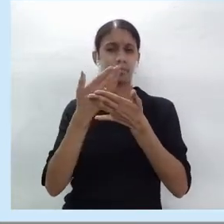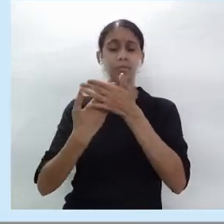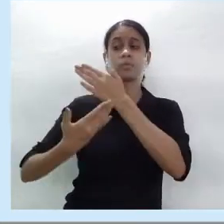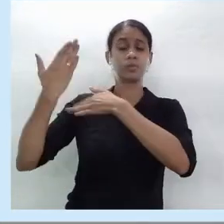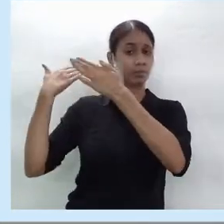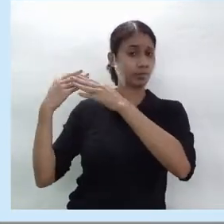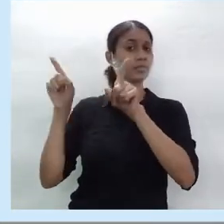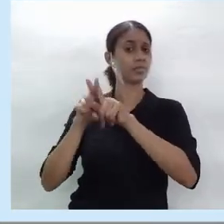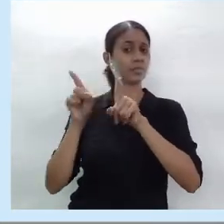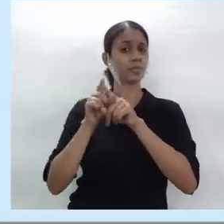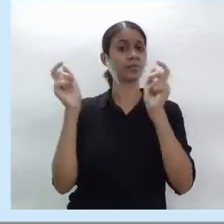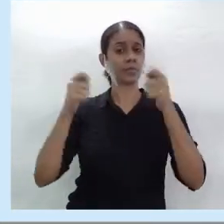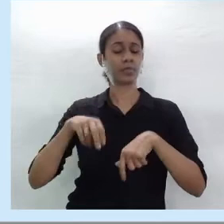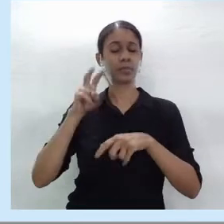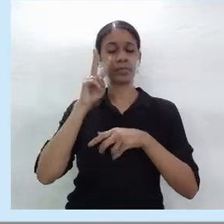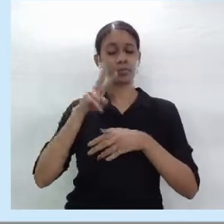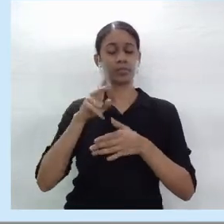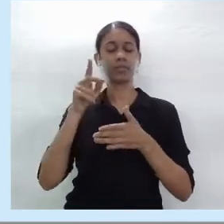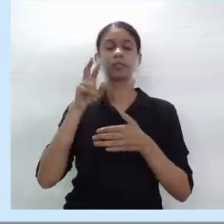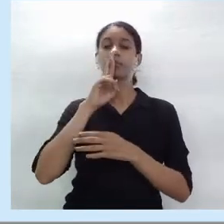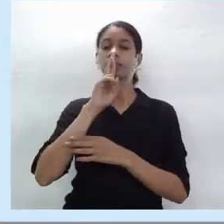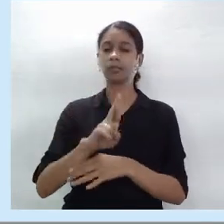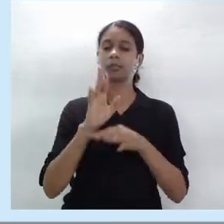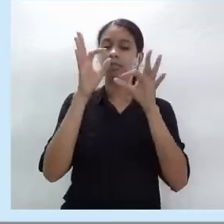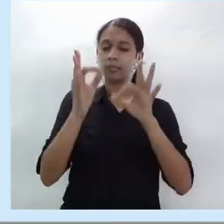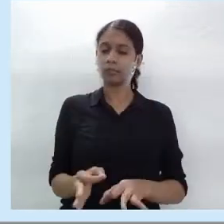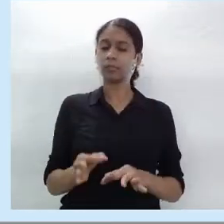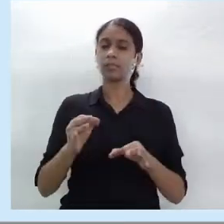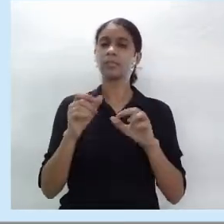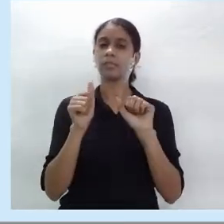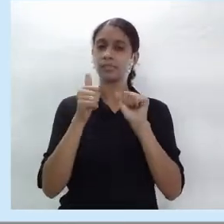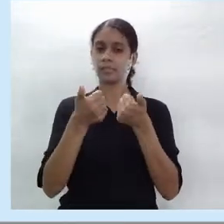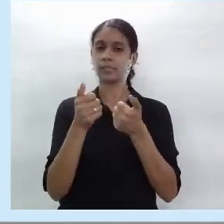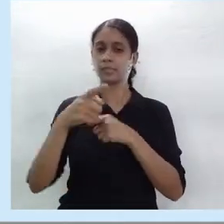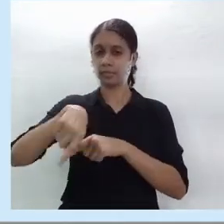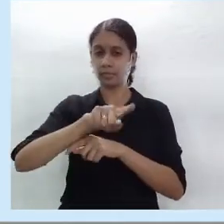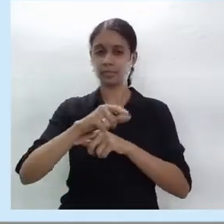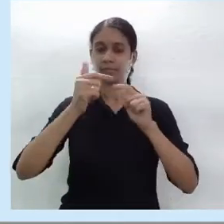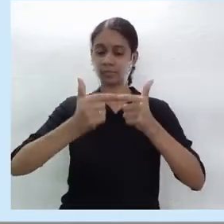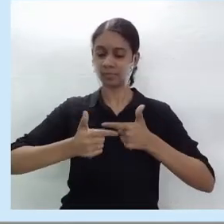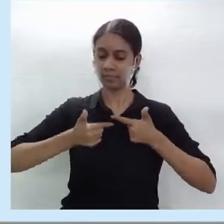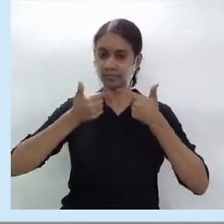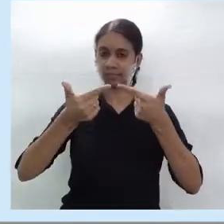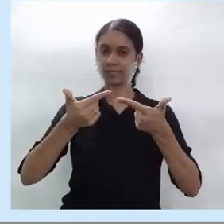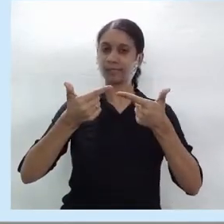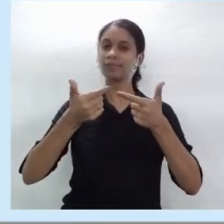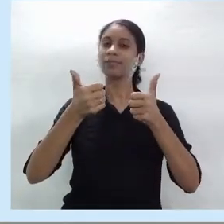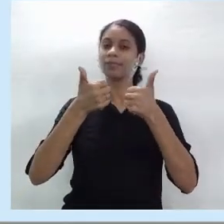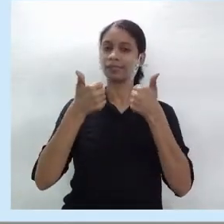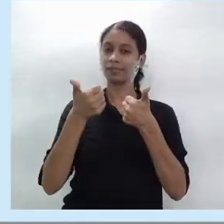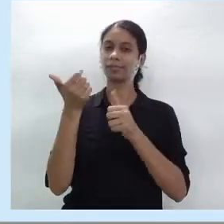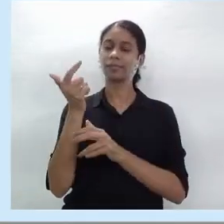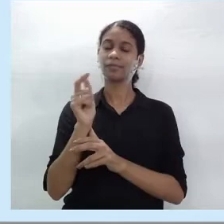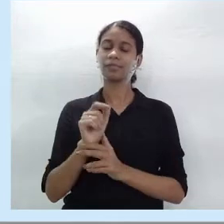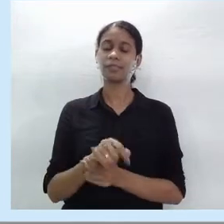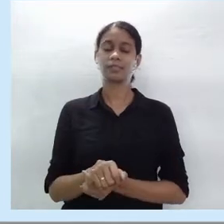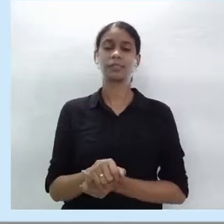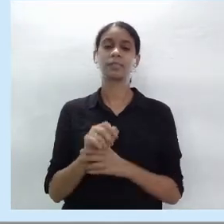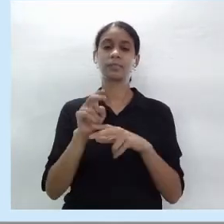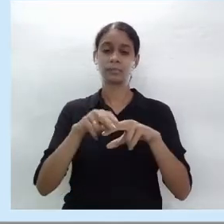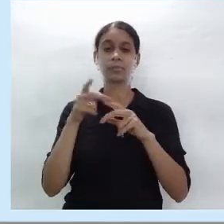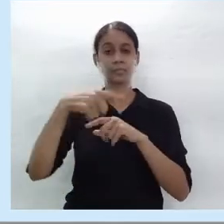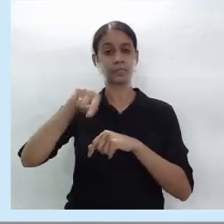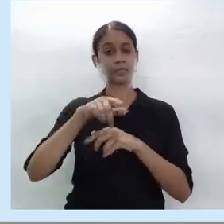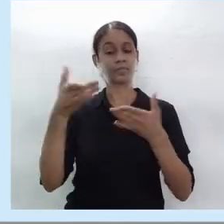aí responder com certeza e com firmeza. Vocês são de sucesso e é por isso que vocês estão aqui prestigiando o nosso trabalho,